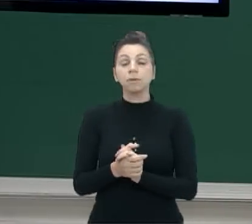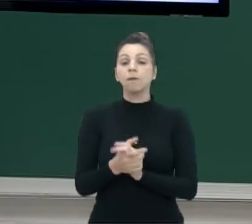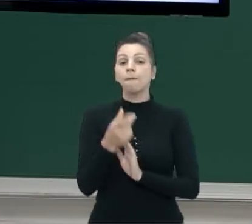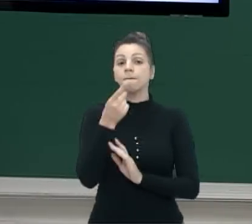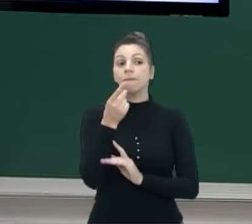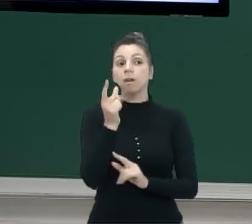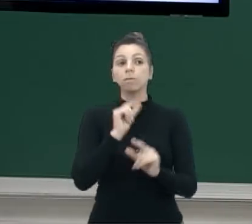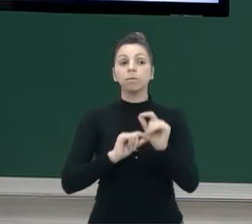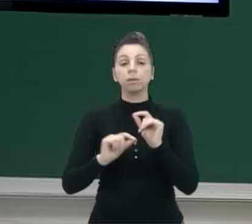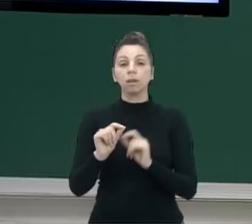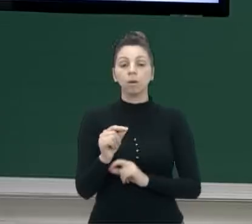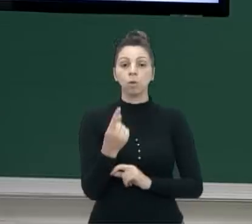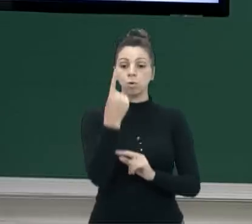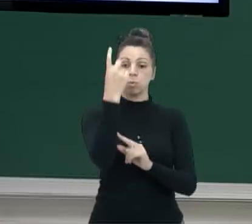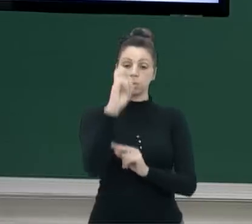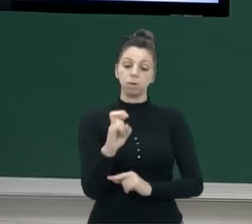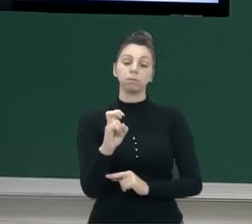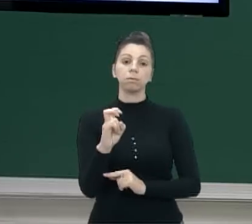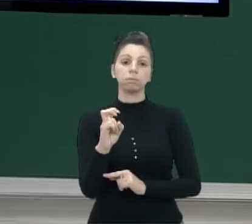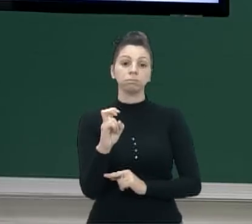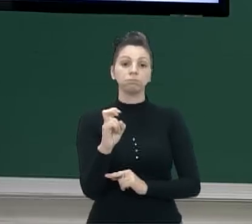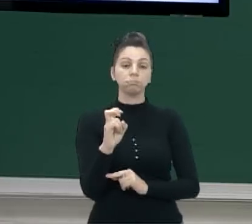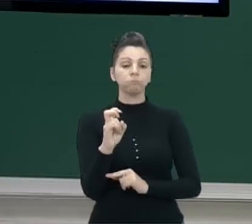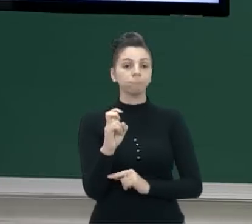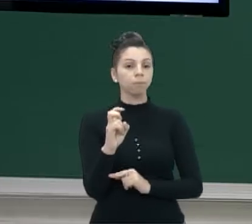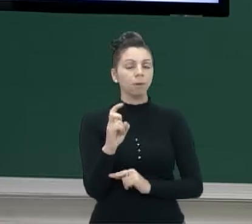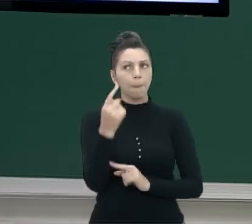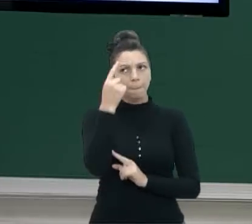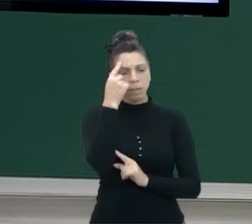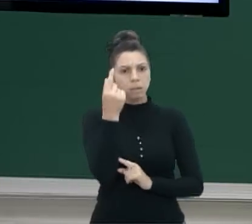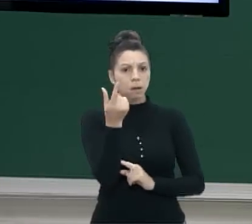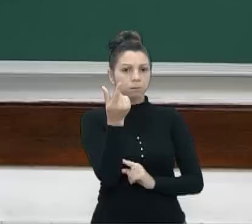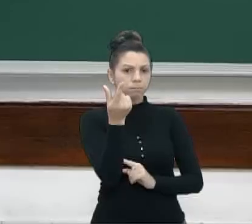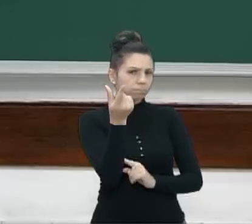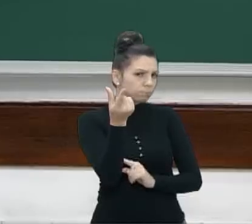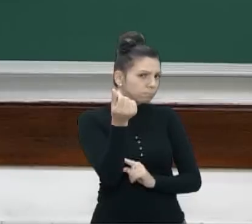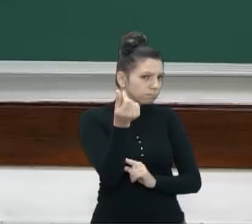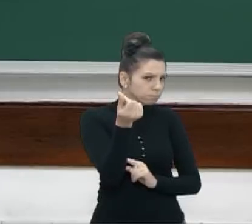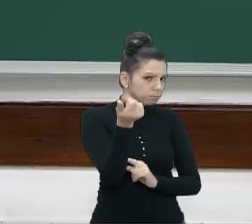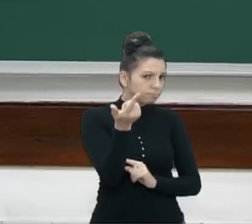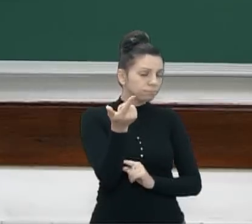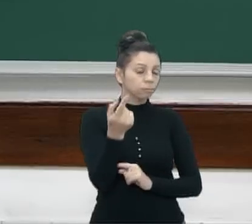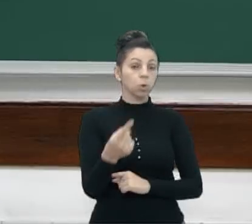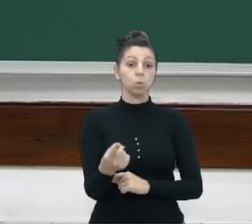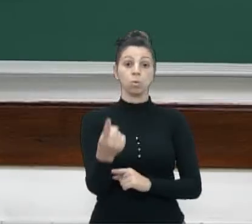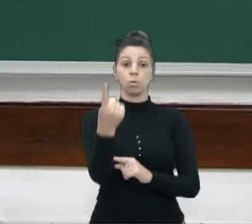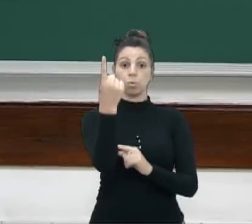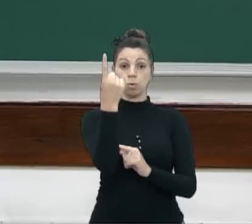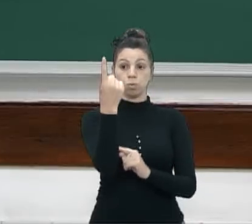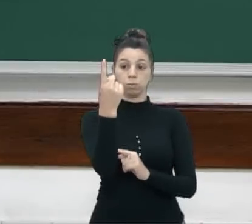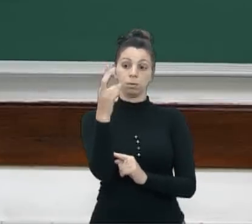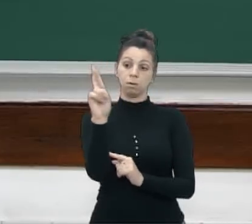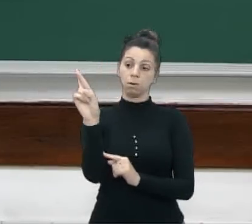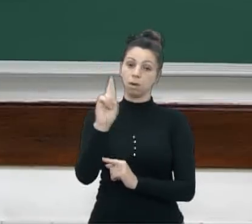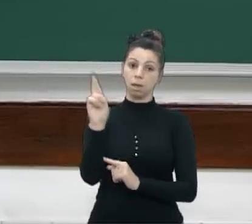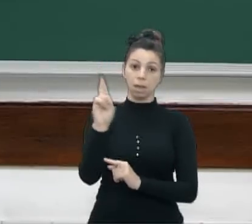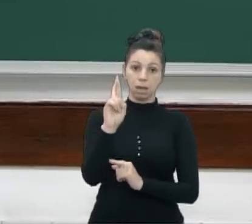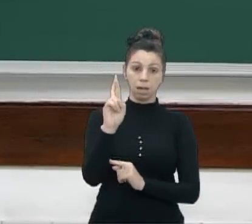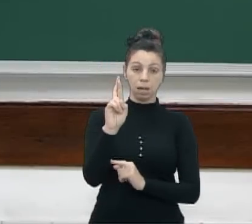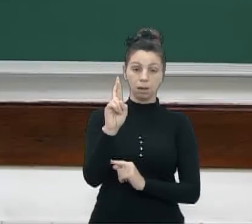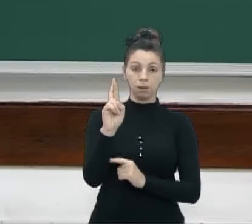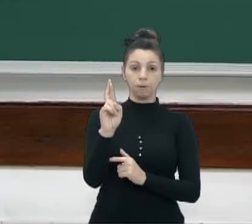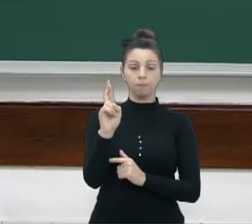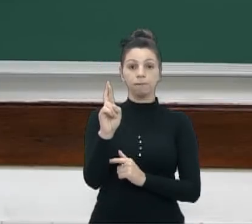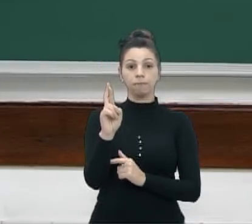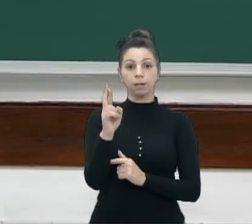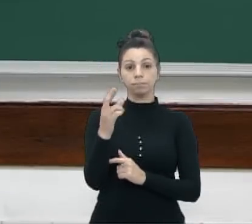vocês aqui, ó, 1/5, a gente vai pensar em dinheiro. Se eu tiver R$1 para dividir para 5